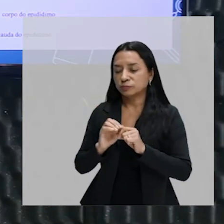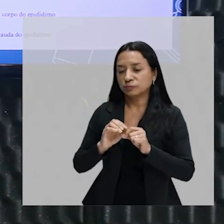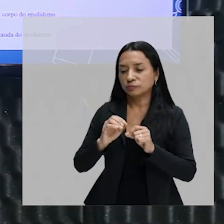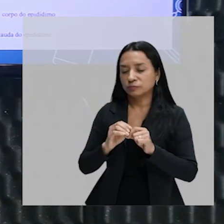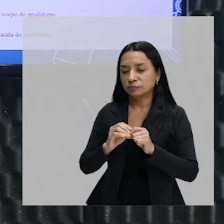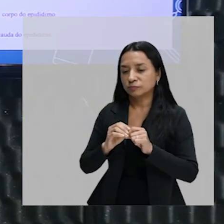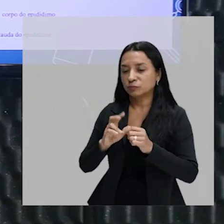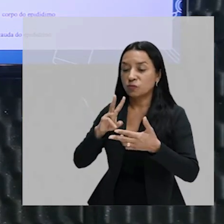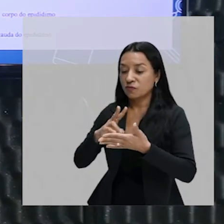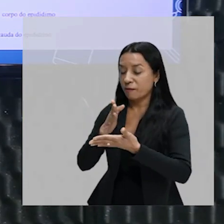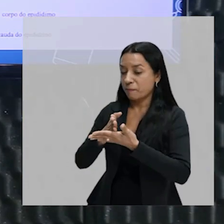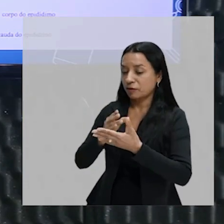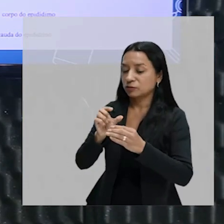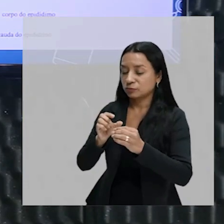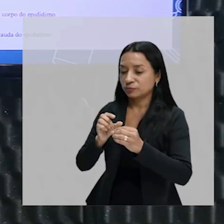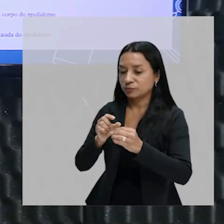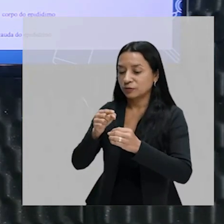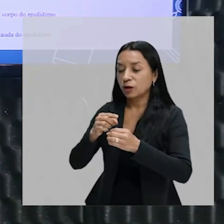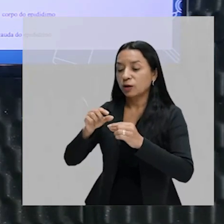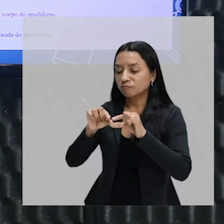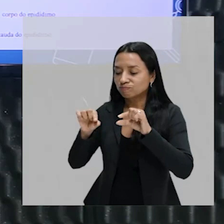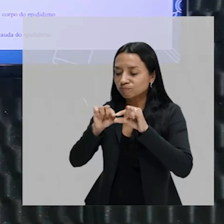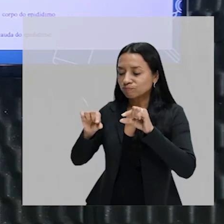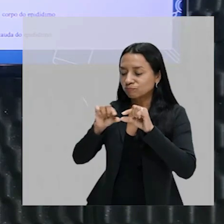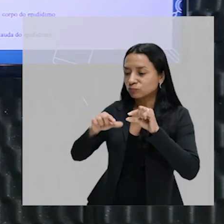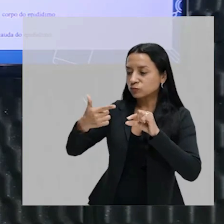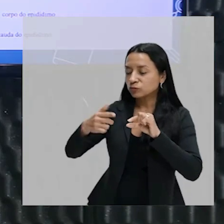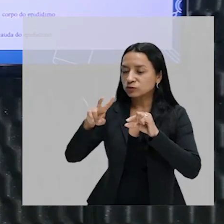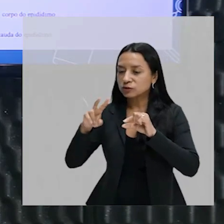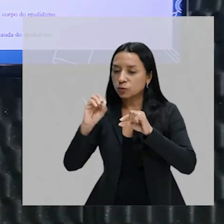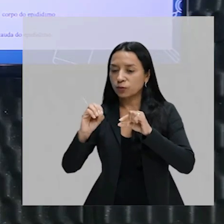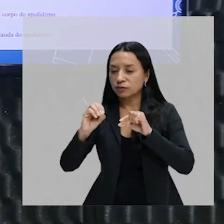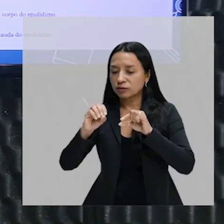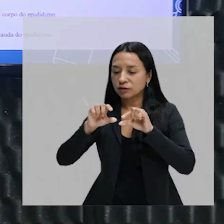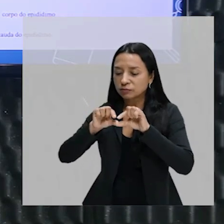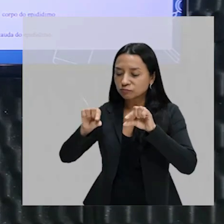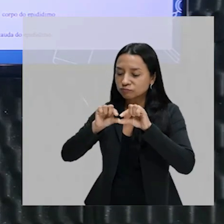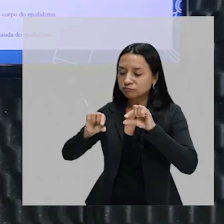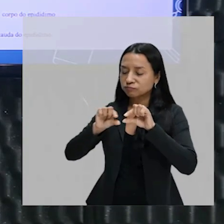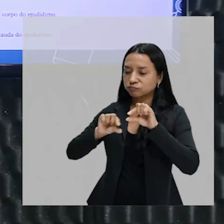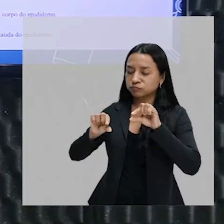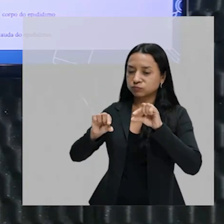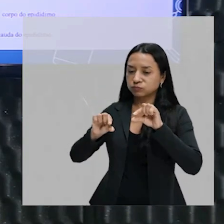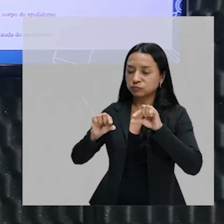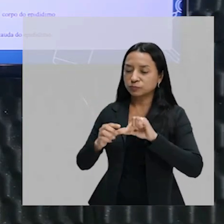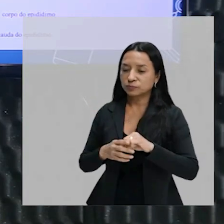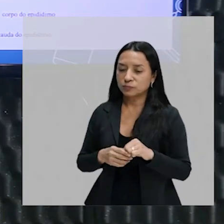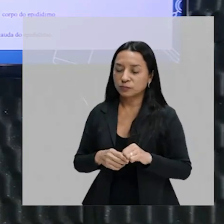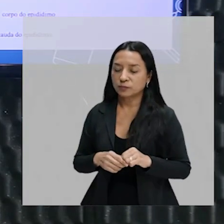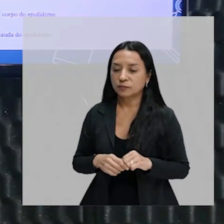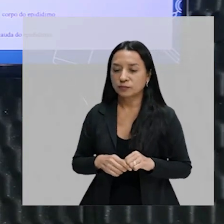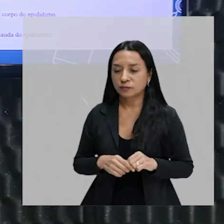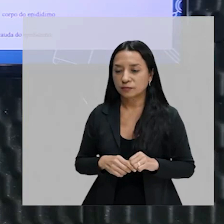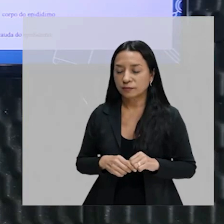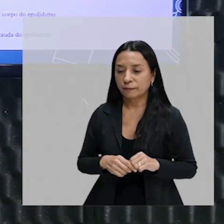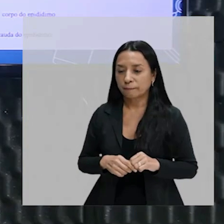a gente vai encontrar mais ou menos 250 espacinhos 250 lóbulos testiculares